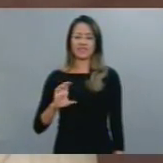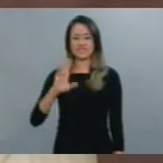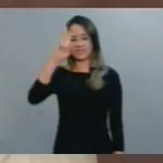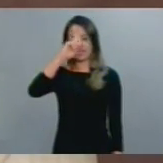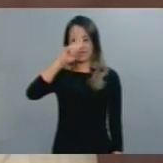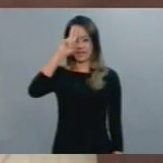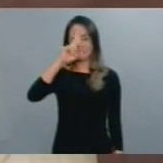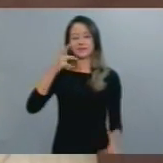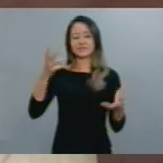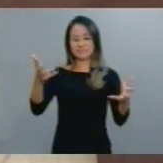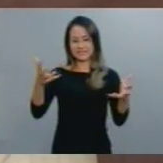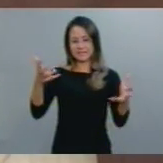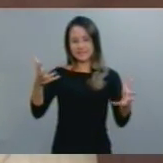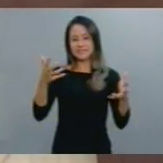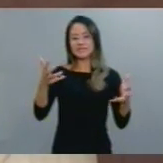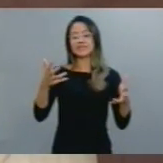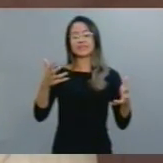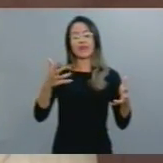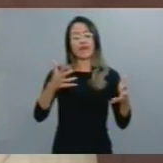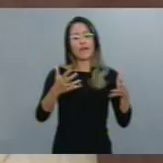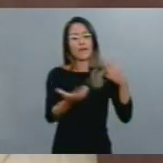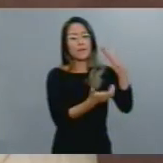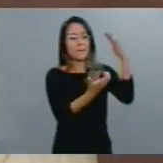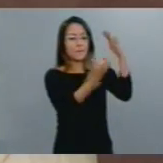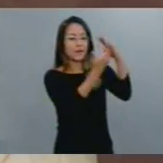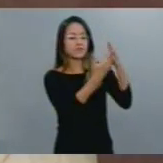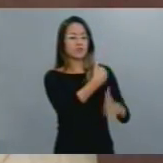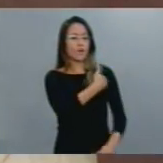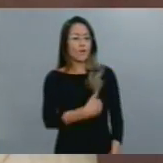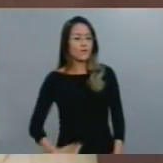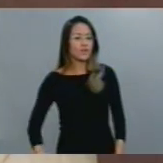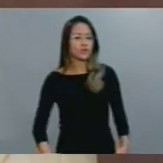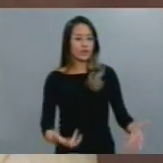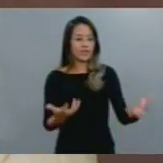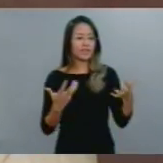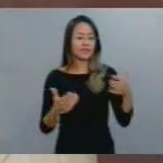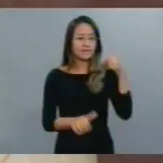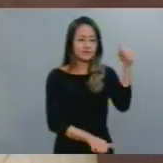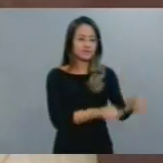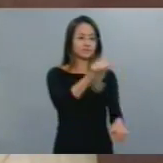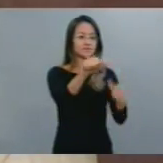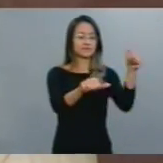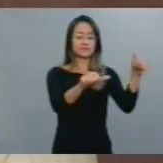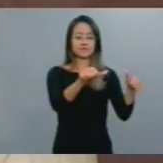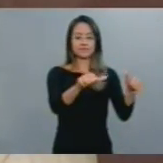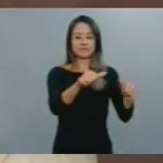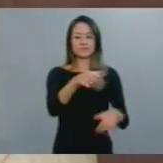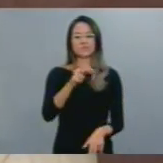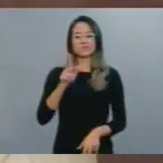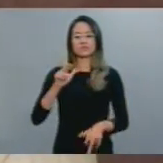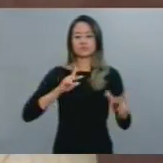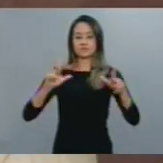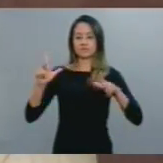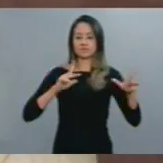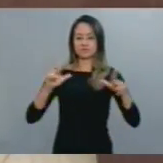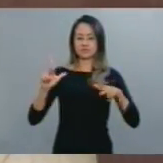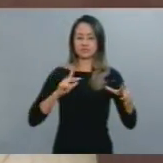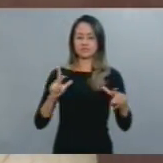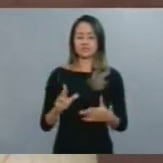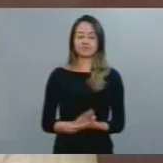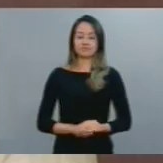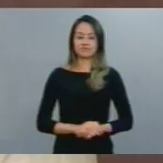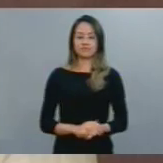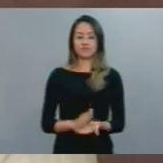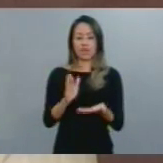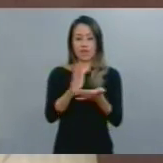Algumas lideranças políticas, eu assistia hoje... Deputado, 2 minutos. Algumas lideranças políticas que